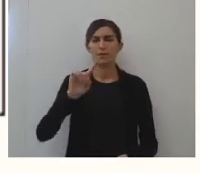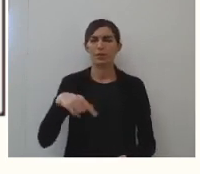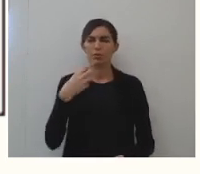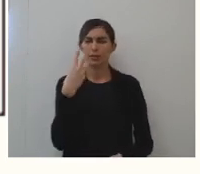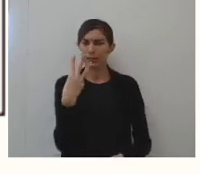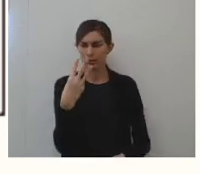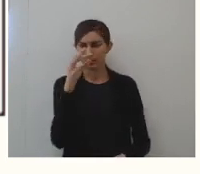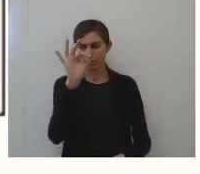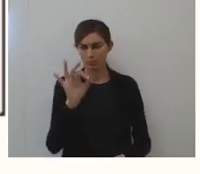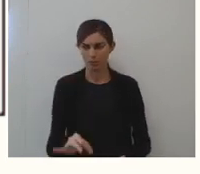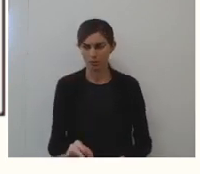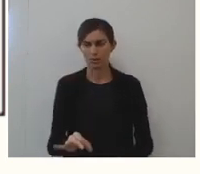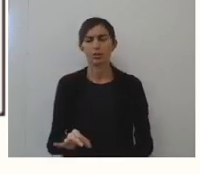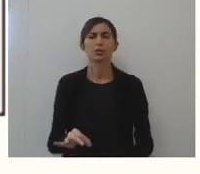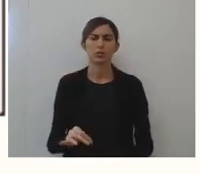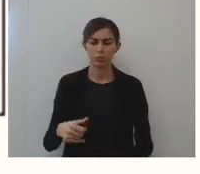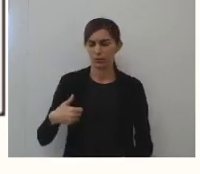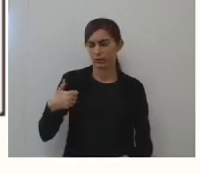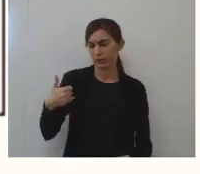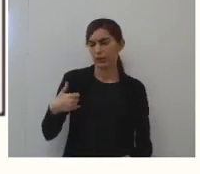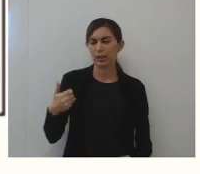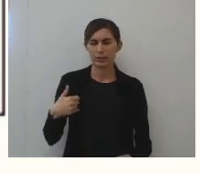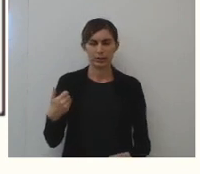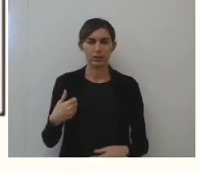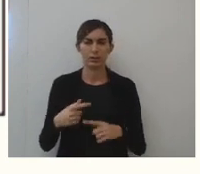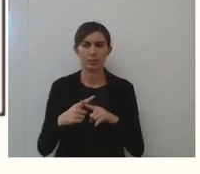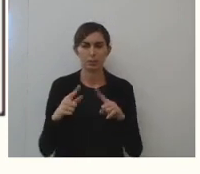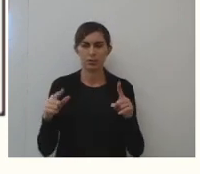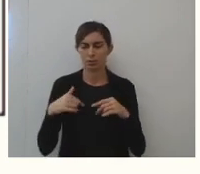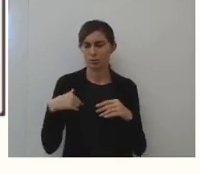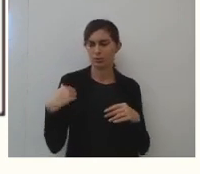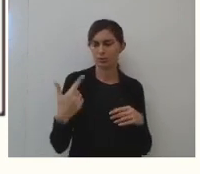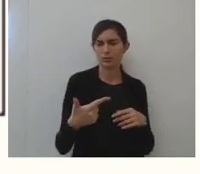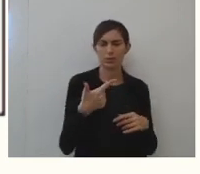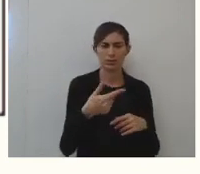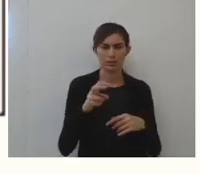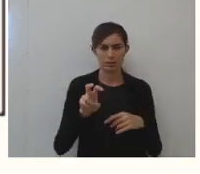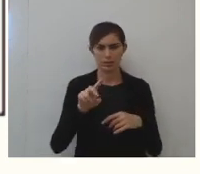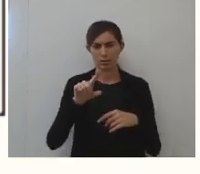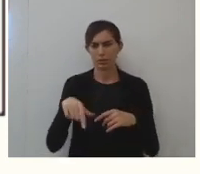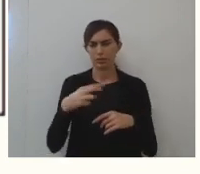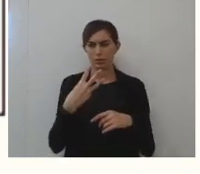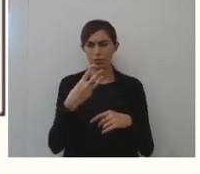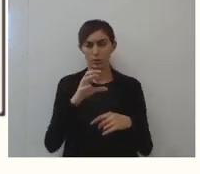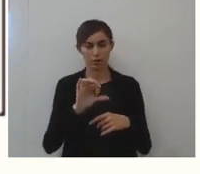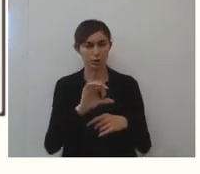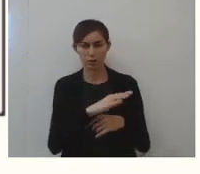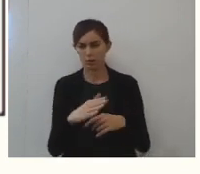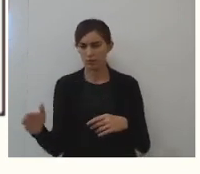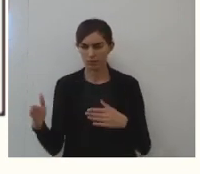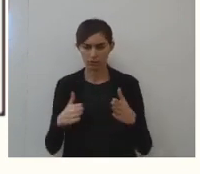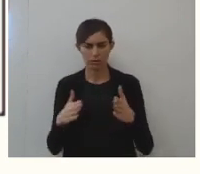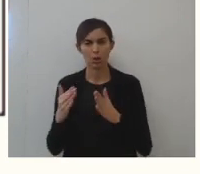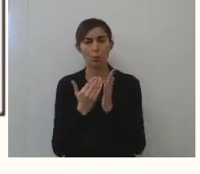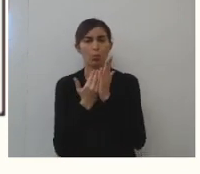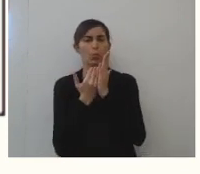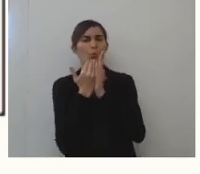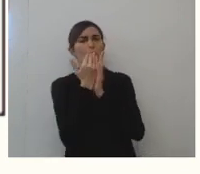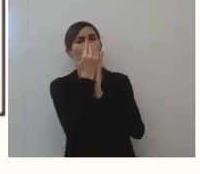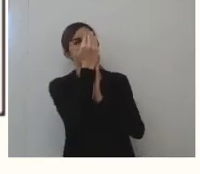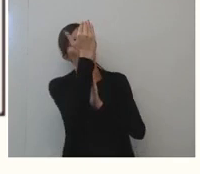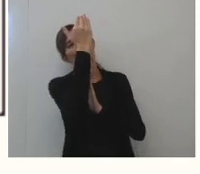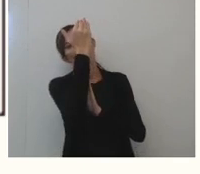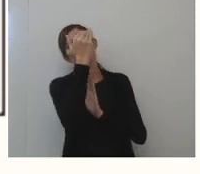25,3% de desalentados por idade. Mas quando eu passo para 25 a 39 anos, esse índice ele tende a